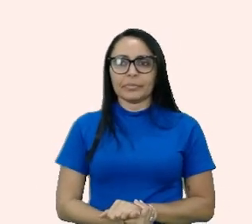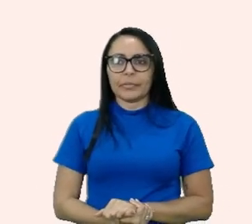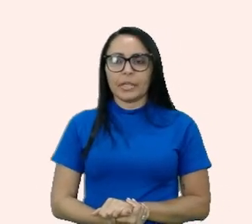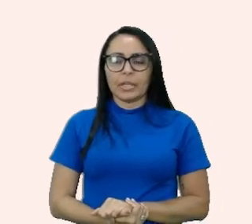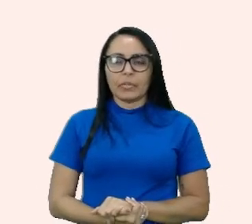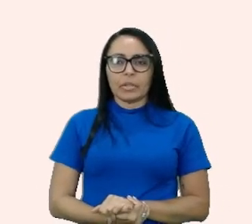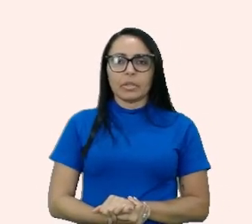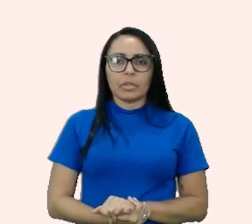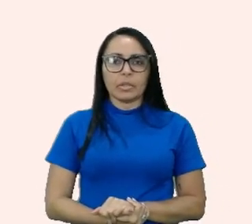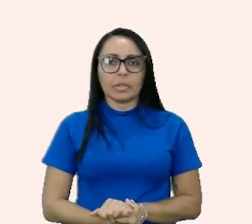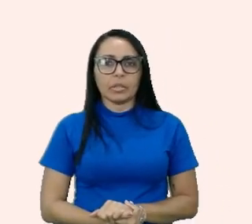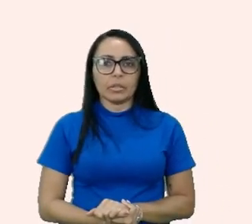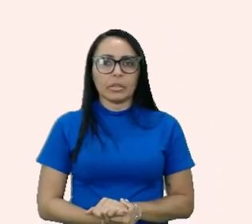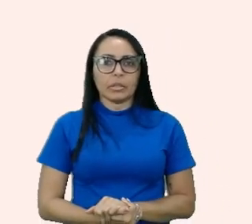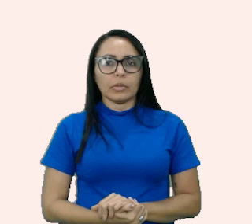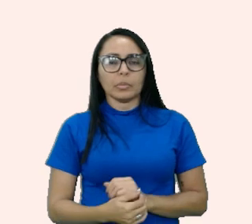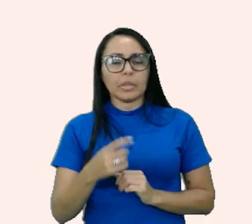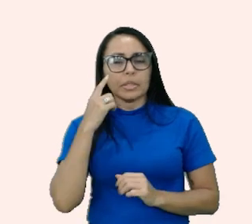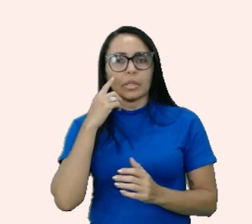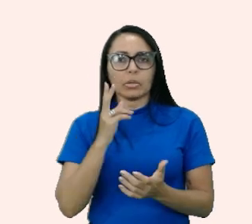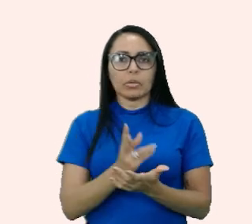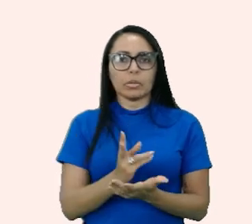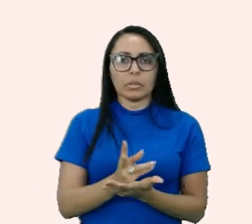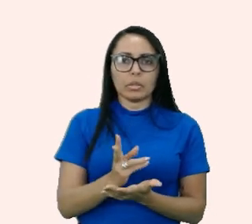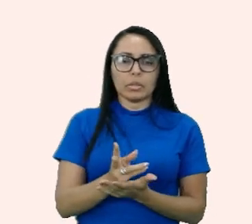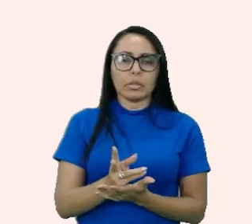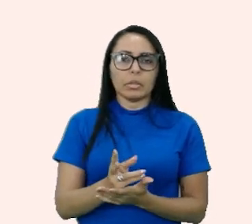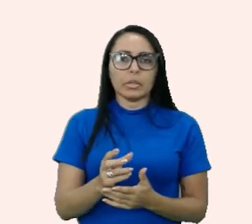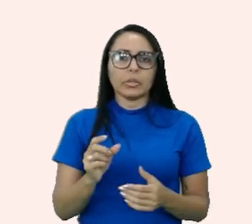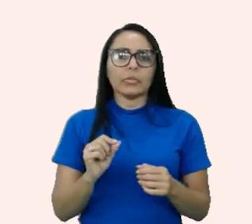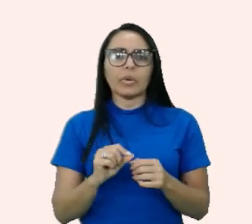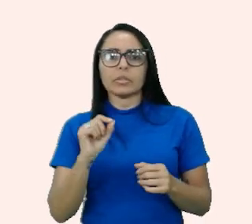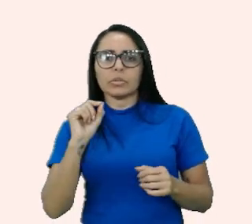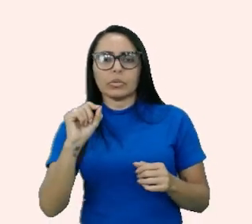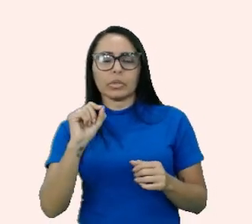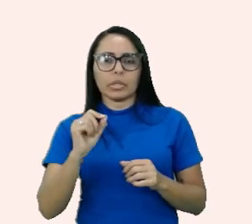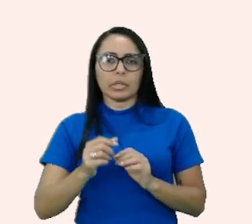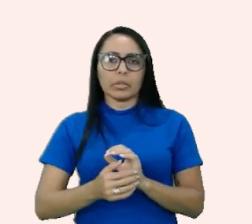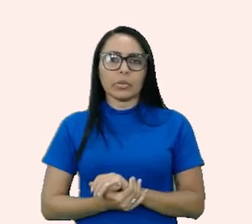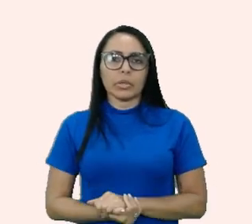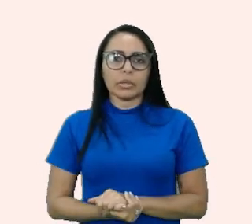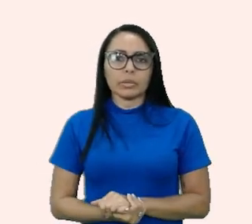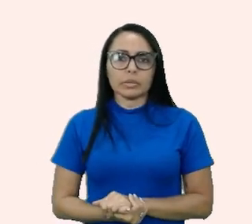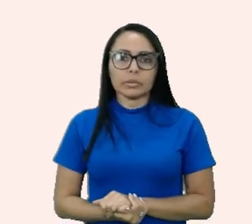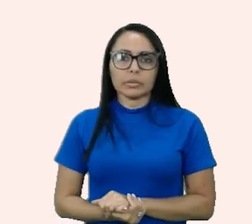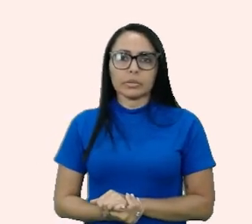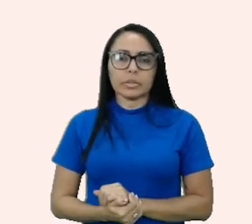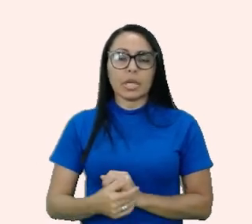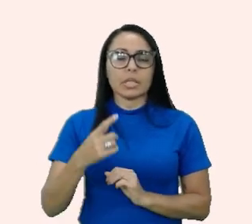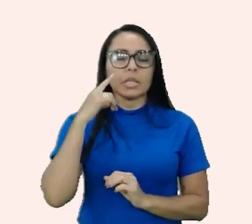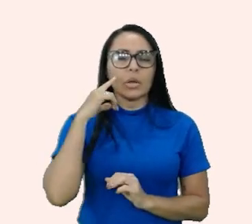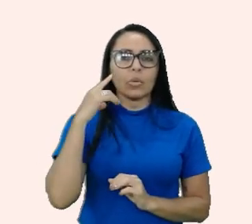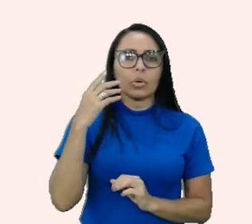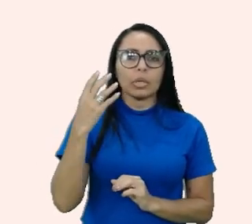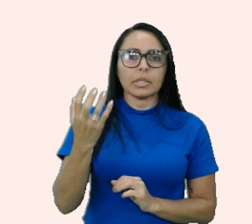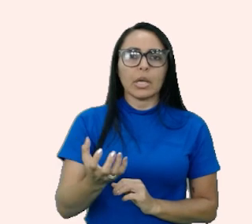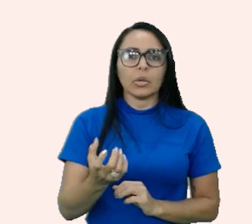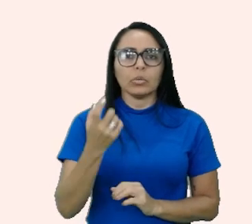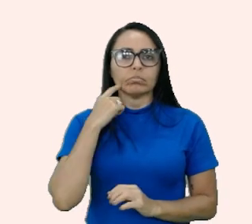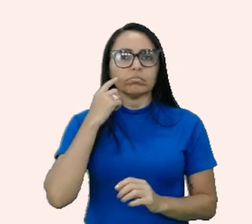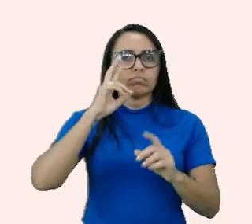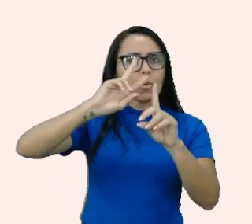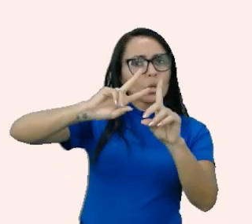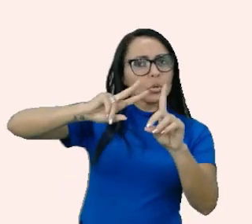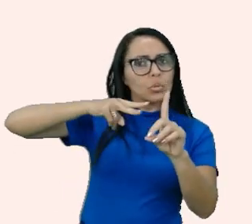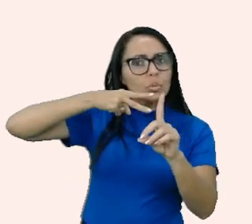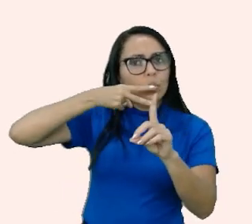manter a velocidade constante. Então o que eu faço agora se por acaso eu quiser duplicar